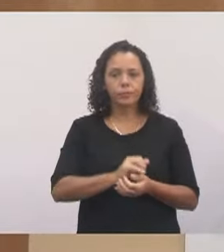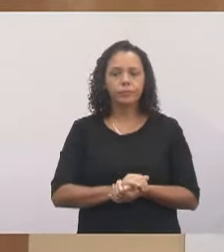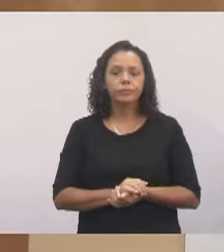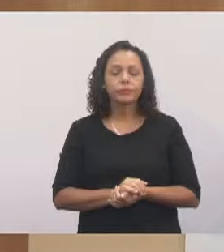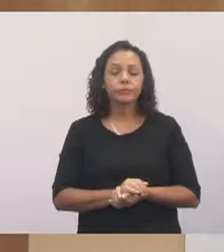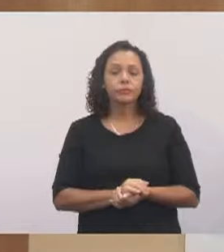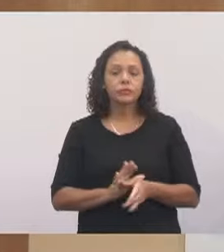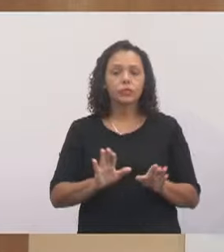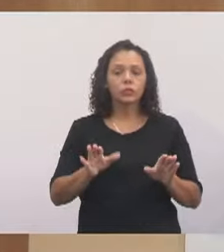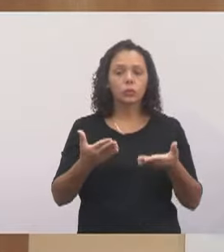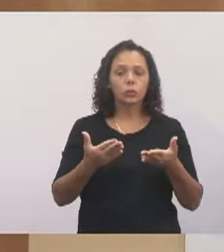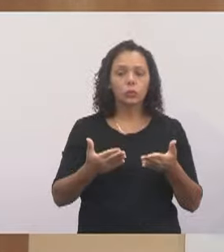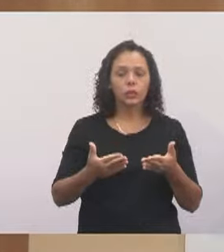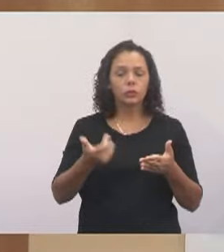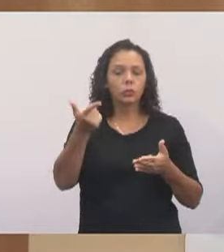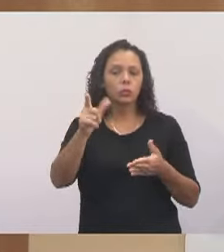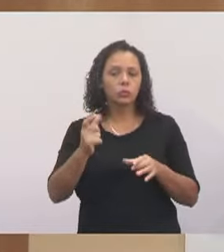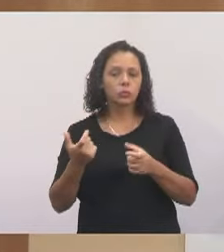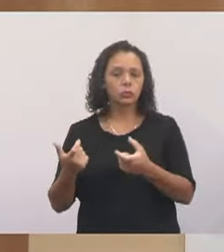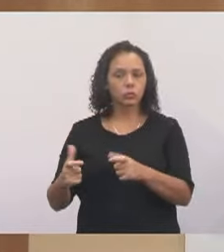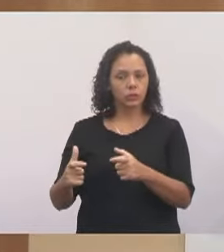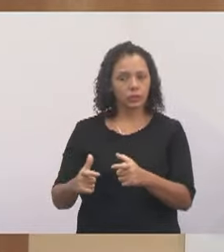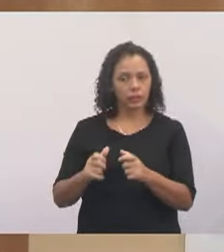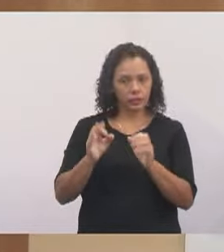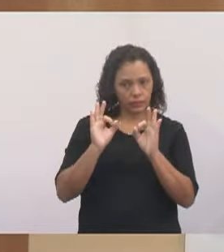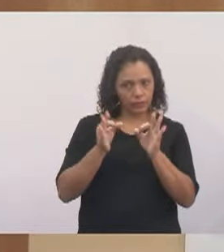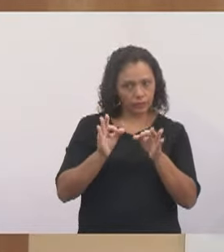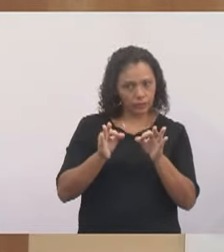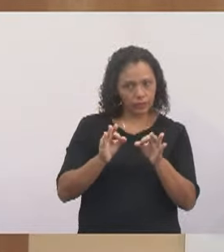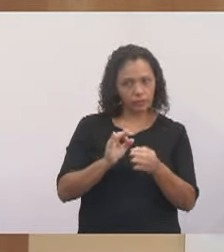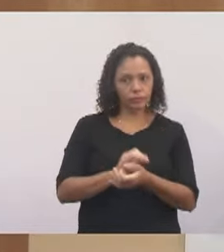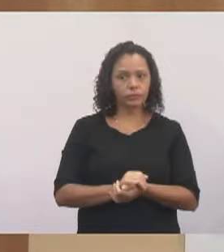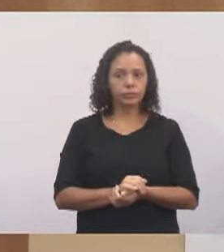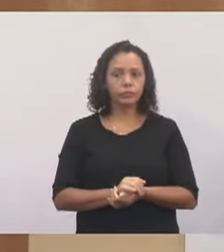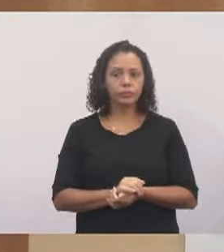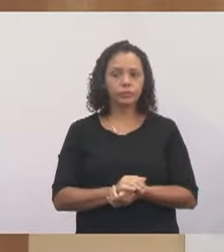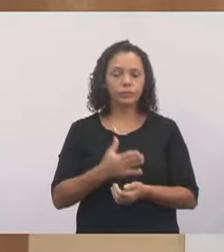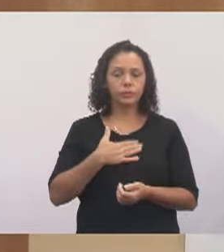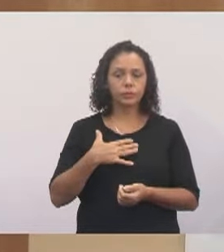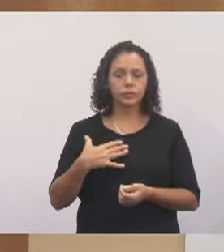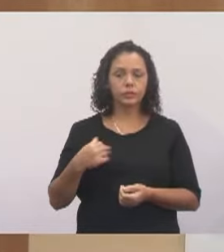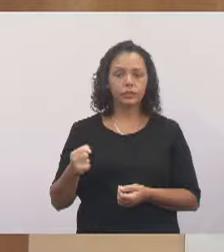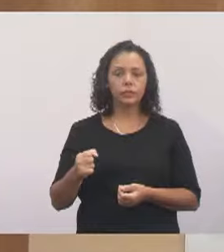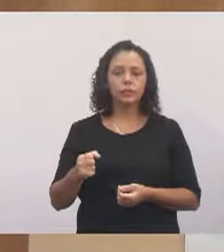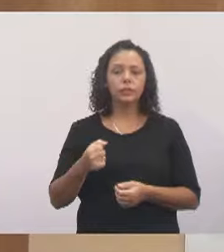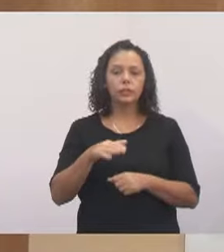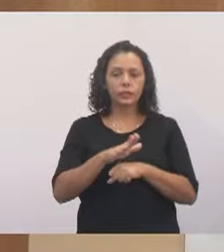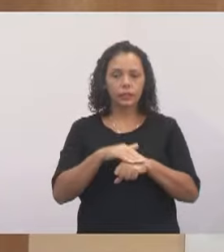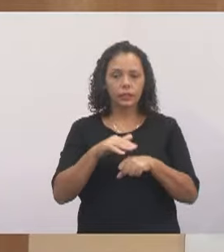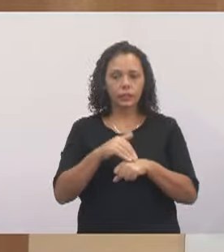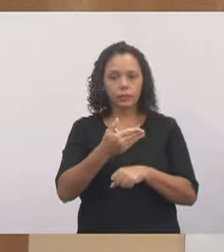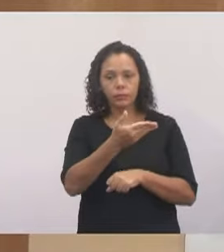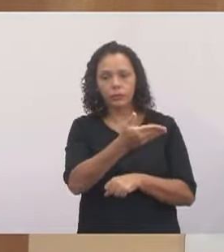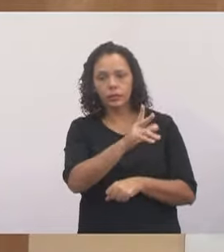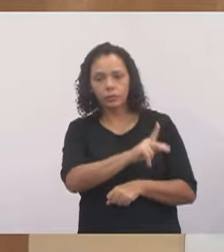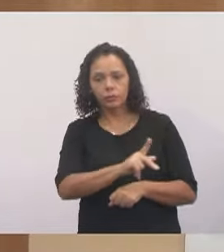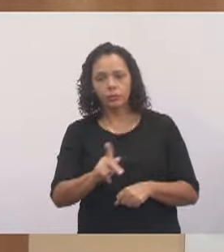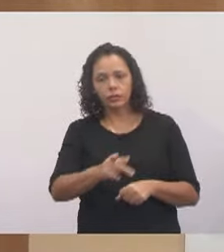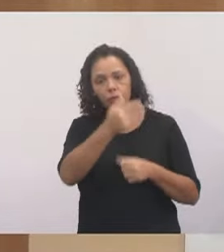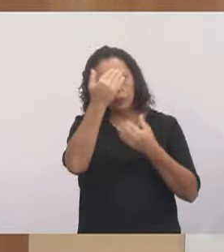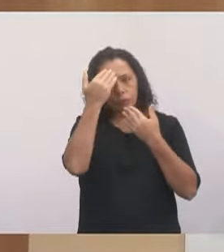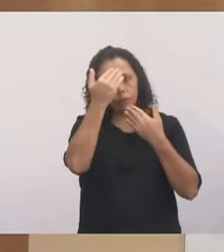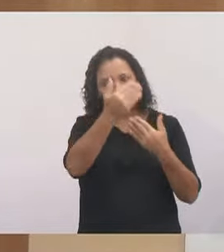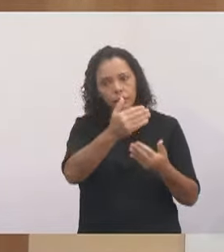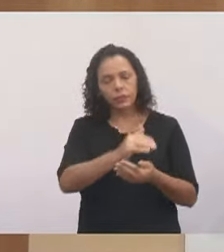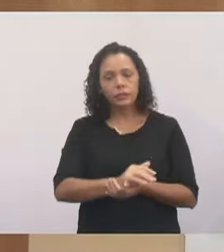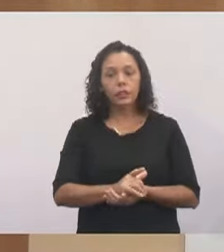lá quando você estava na Roberto Lopes Leal, confere? Então, a Anelisa tem um carinho muito grande por você, muito obrigada. Ela tinha suas